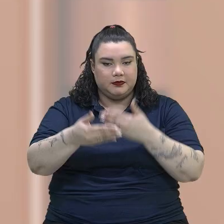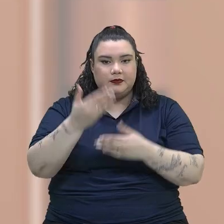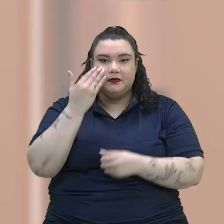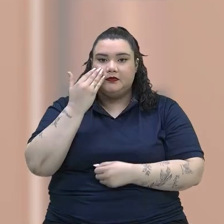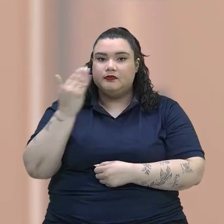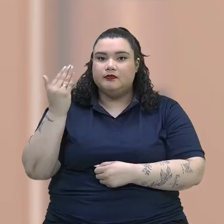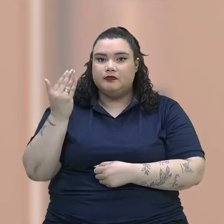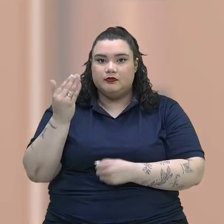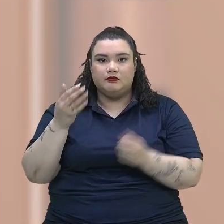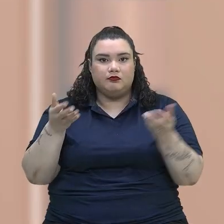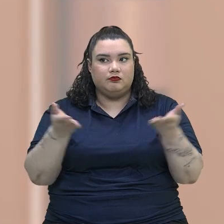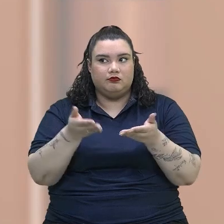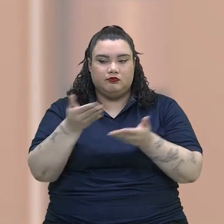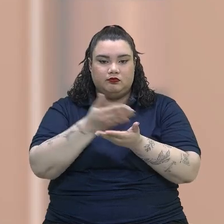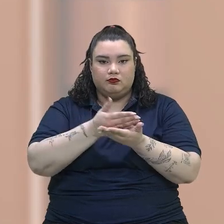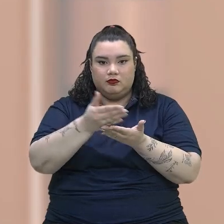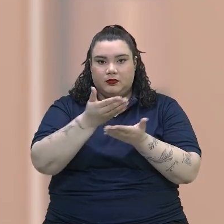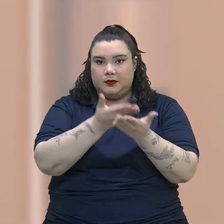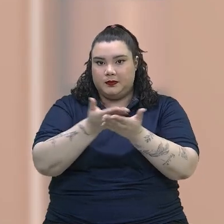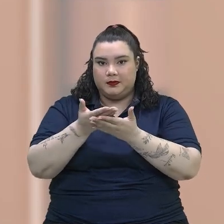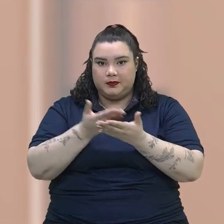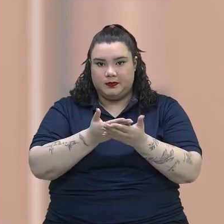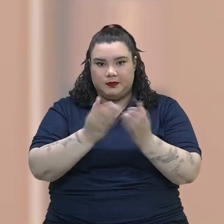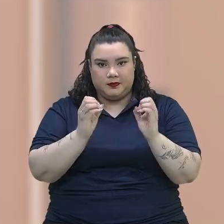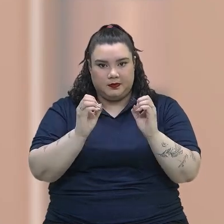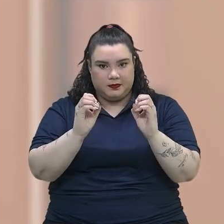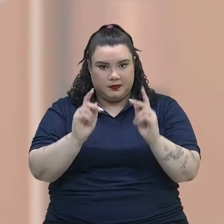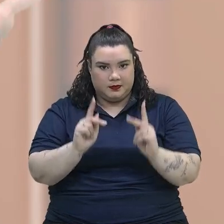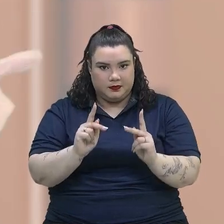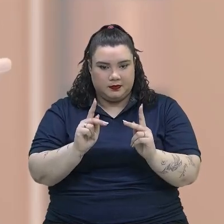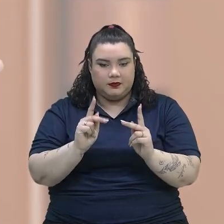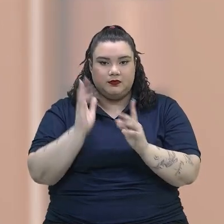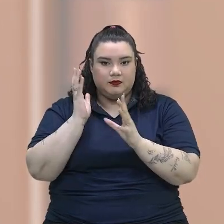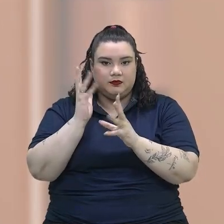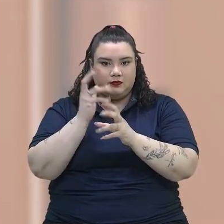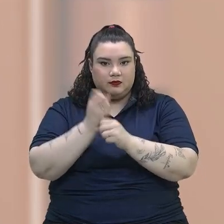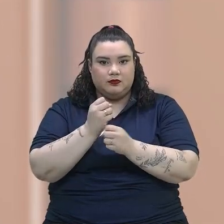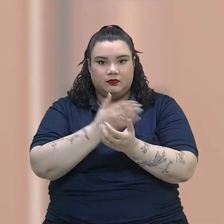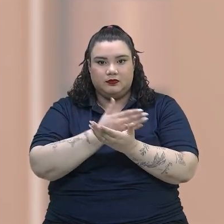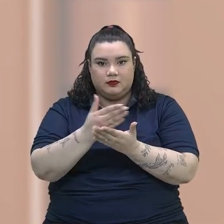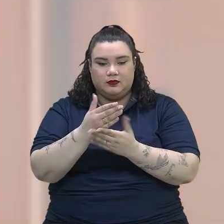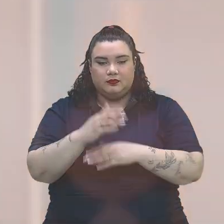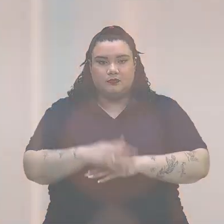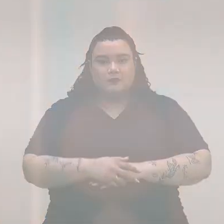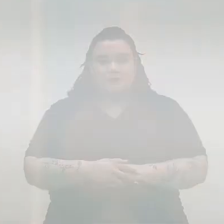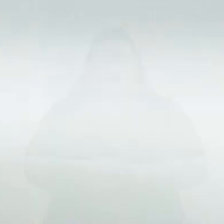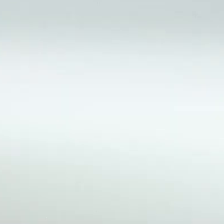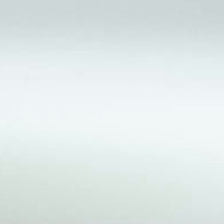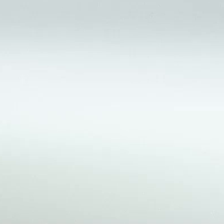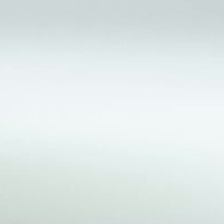Vamos então para a nossa aula de revisão e avaliação e vamos começar então a nossa aula, né?